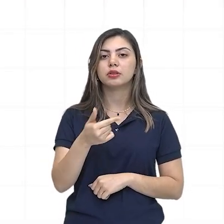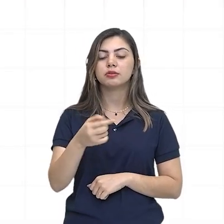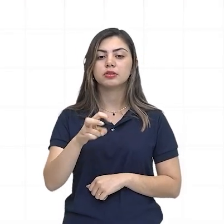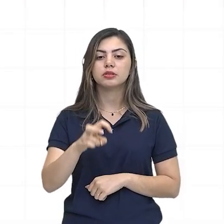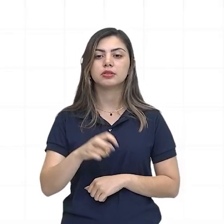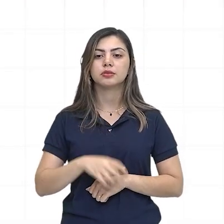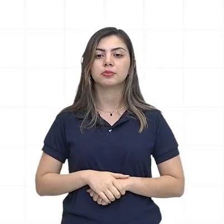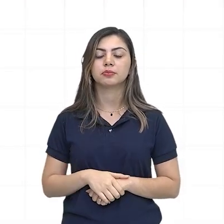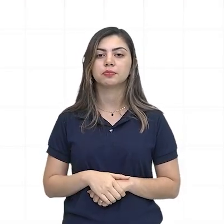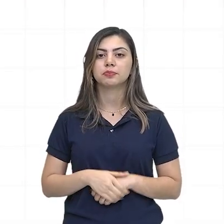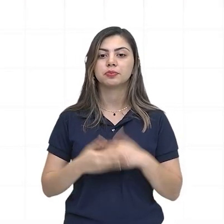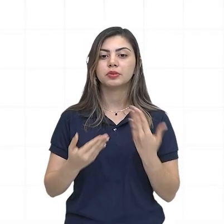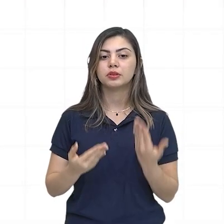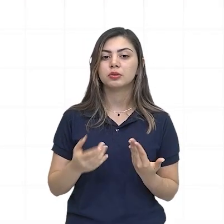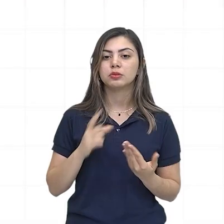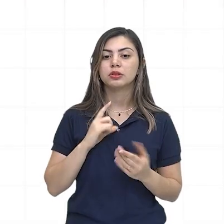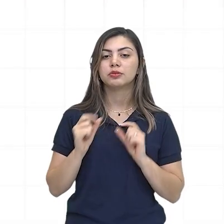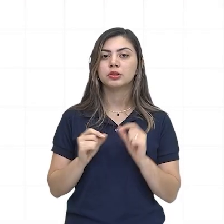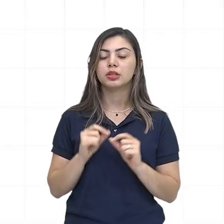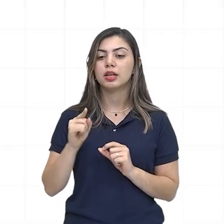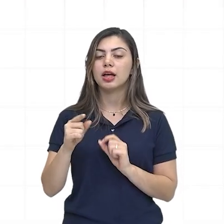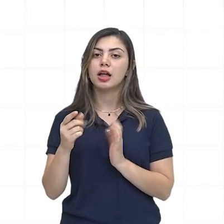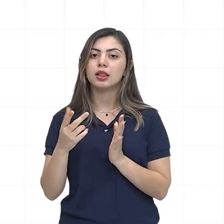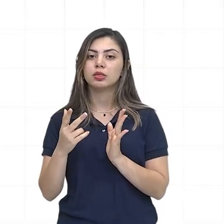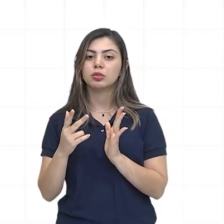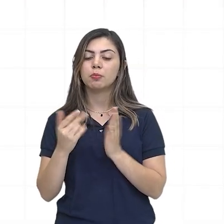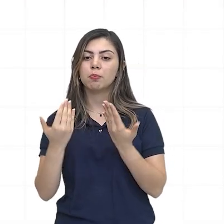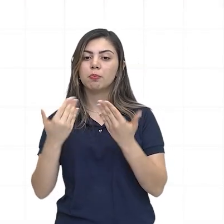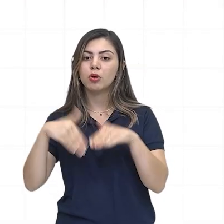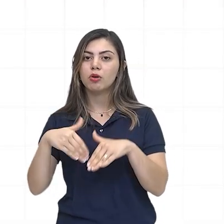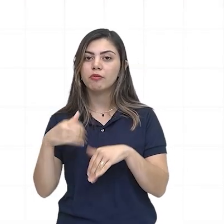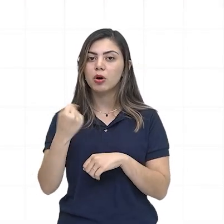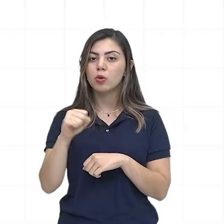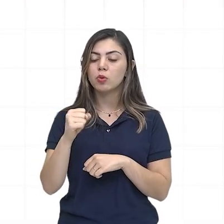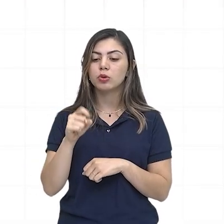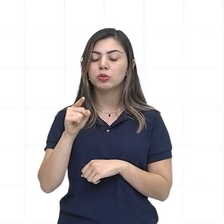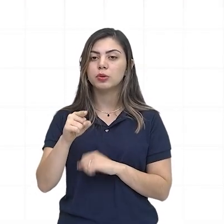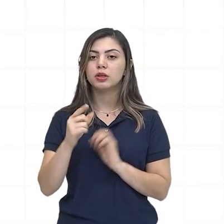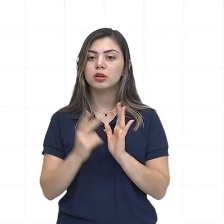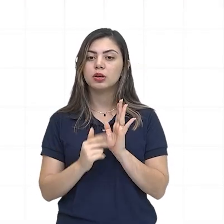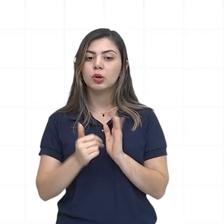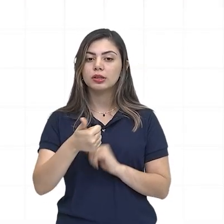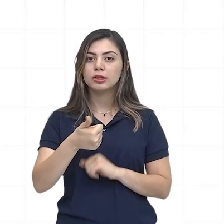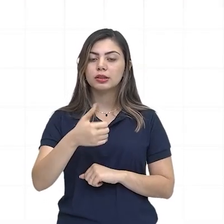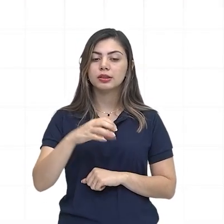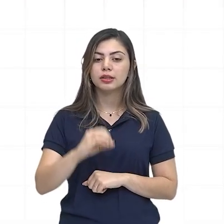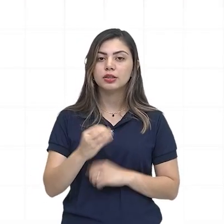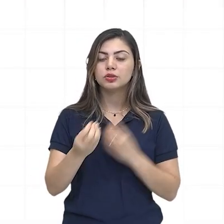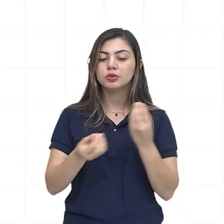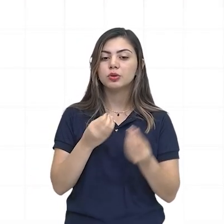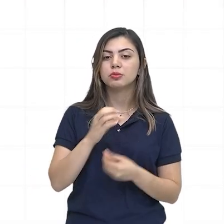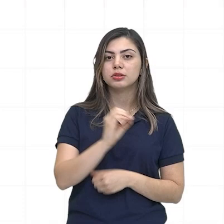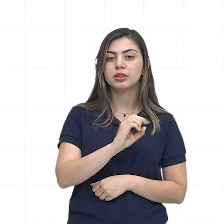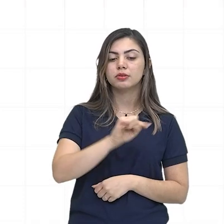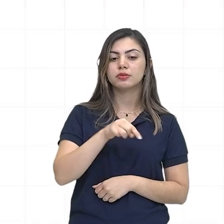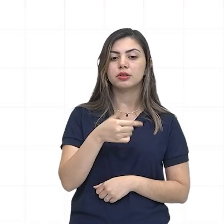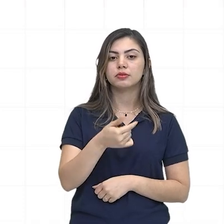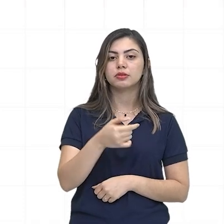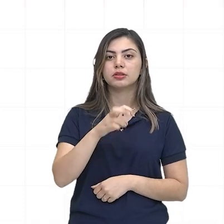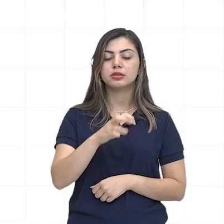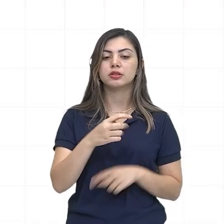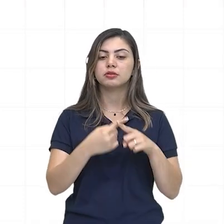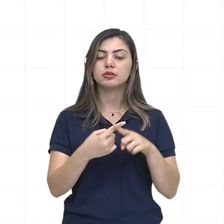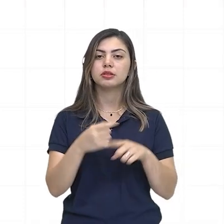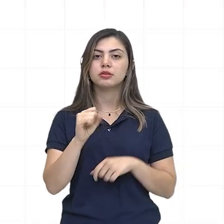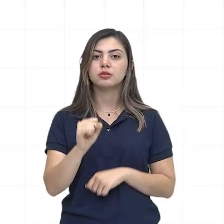vai pegar esse valor, que é 0,25, e multiplicar por 8. Quanto é que